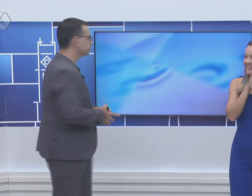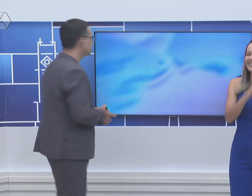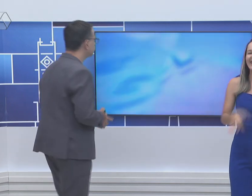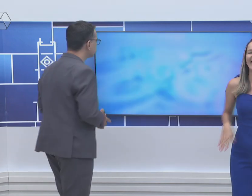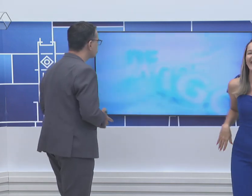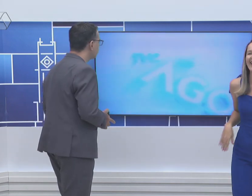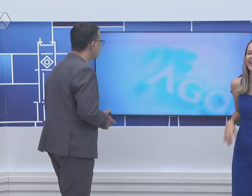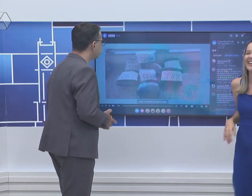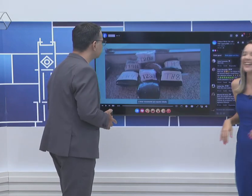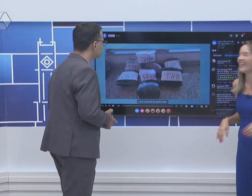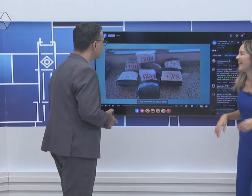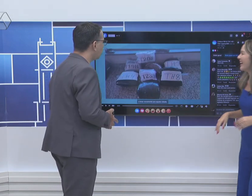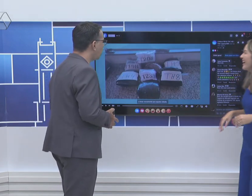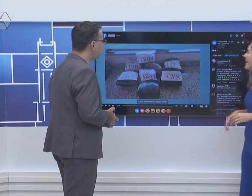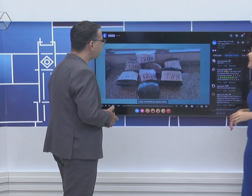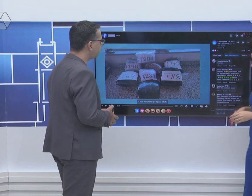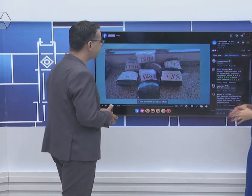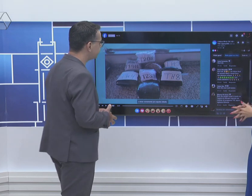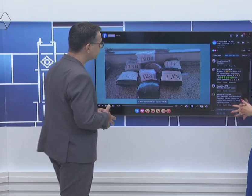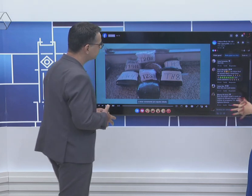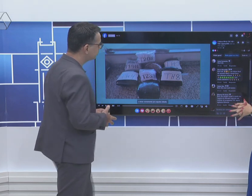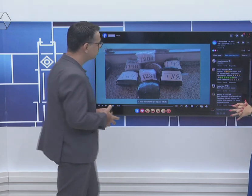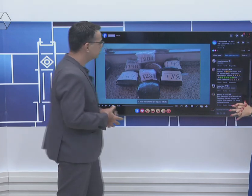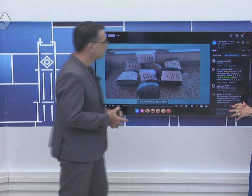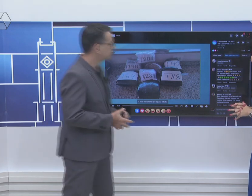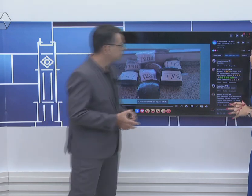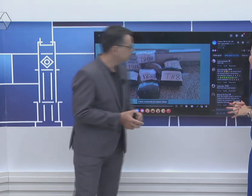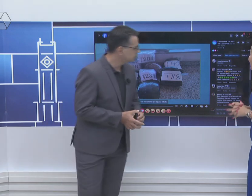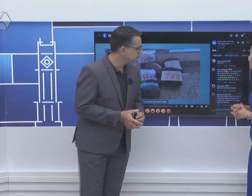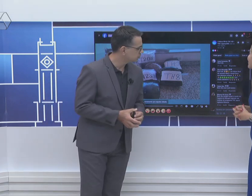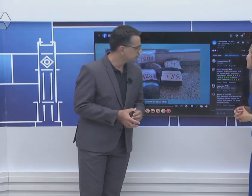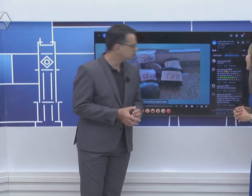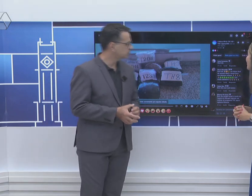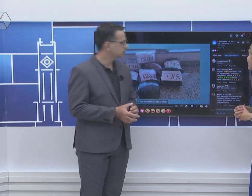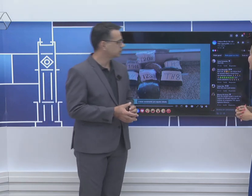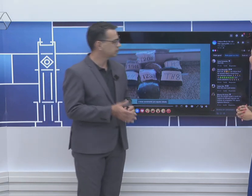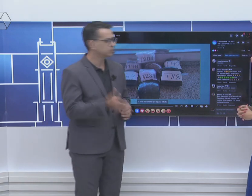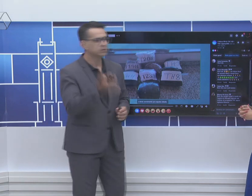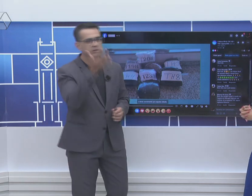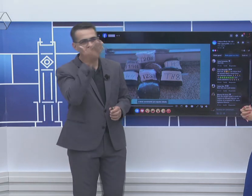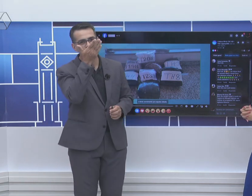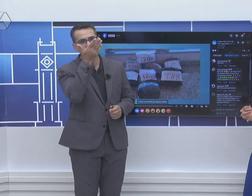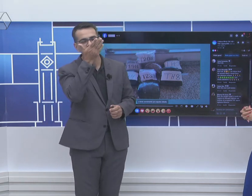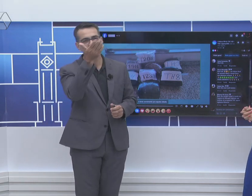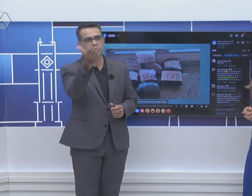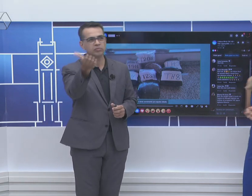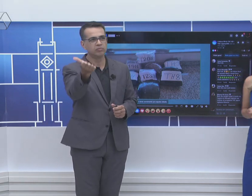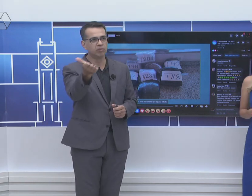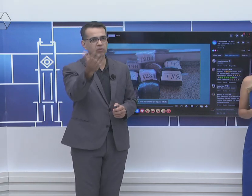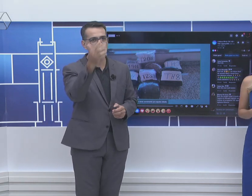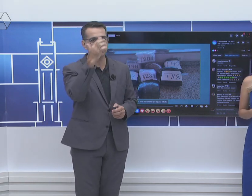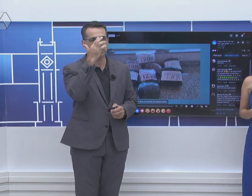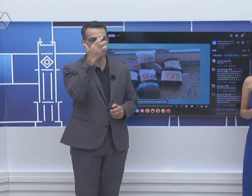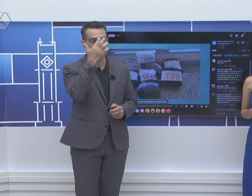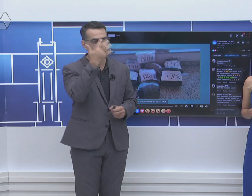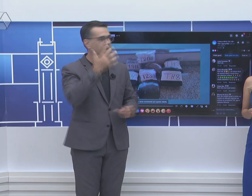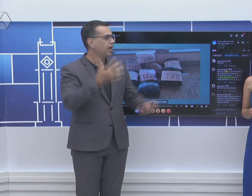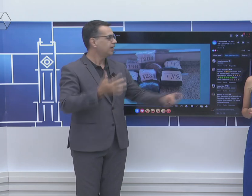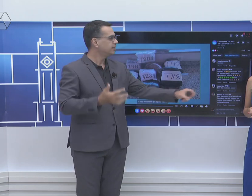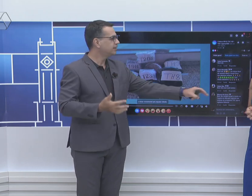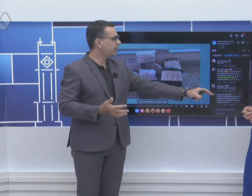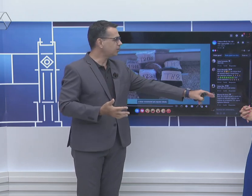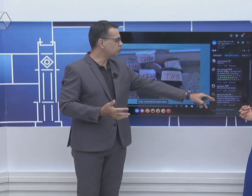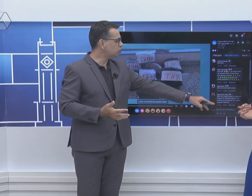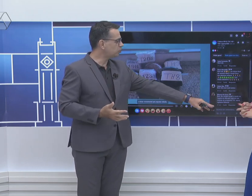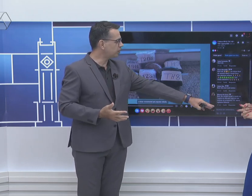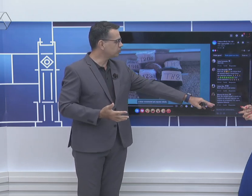facebook.com/culturatvc. Já estou olhando. Olha aí. Vamos por lá, porque olha, Sueli Fernandes mandando bom dia pra